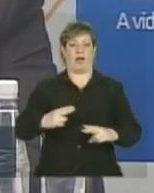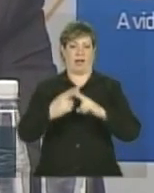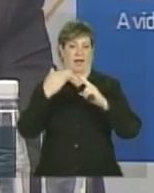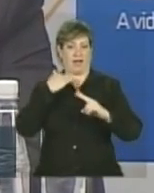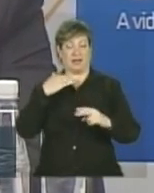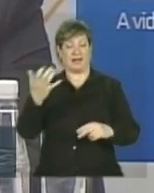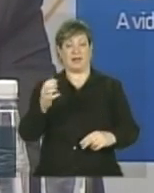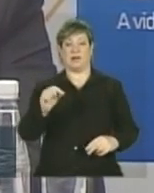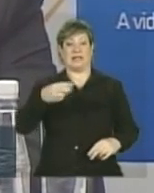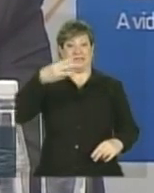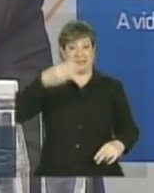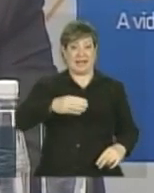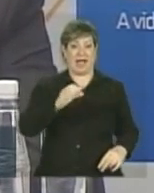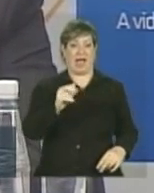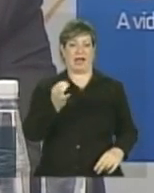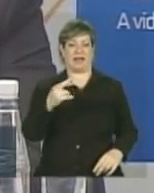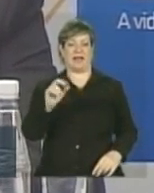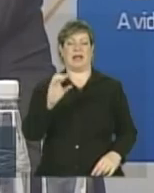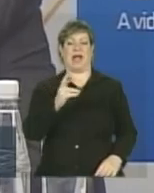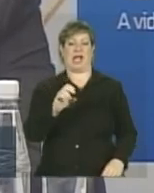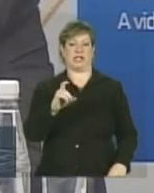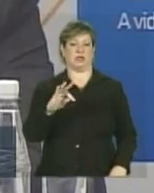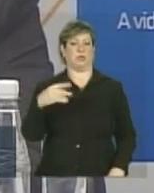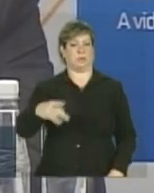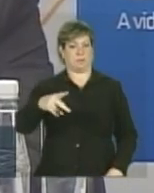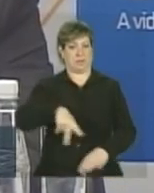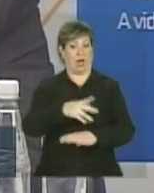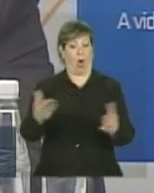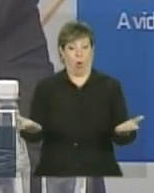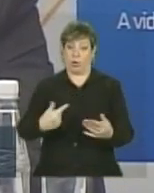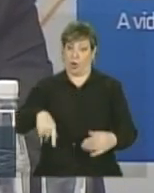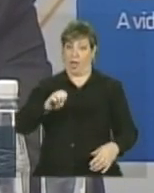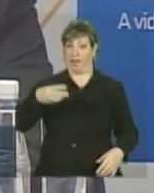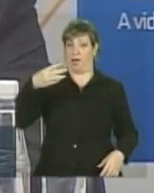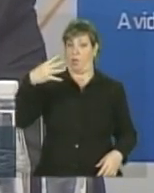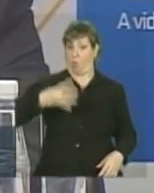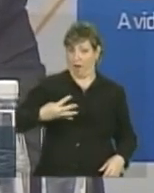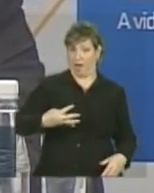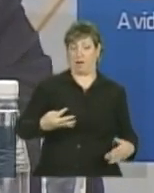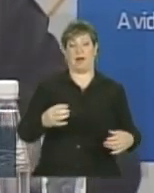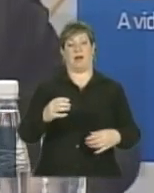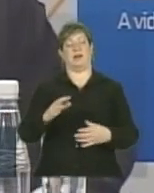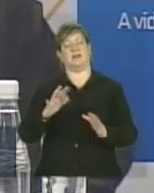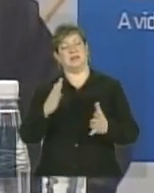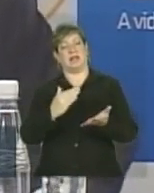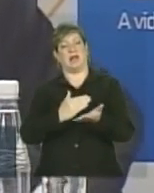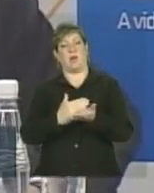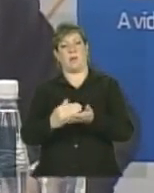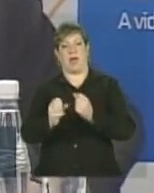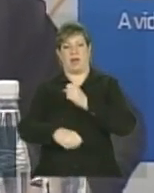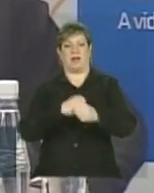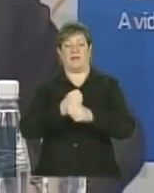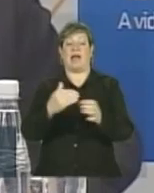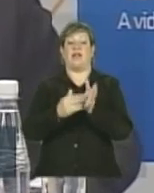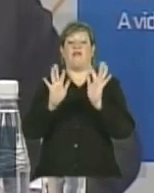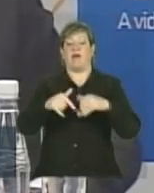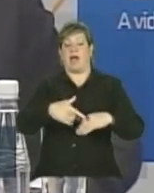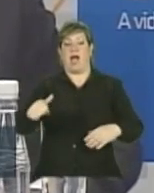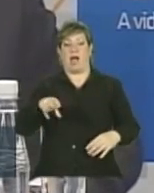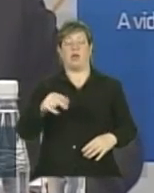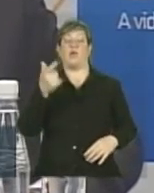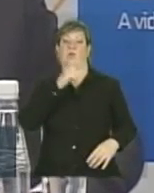ser a terceira carteira de crédito do país. Hoje nós somos a quarta, e achamos que até o início do ano que vem, até o final do ano, a gente vai ser